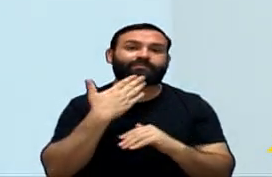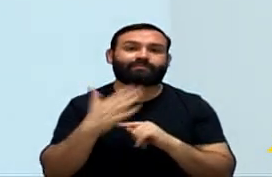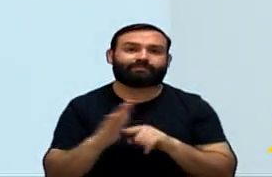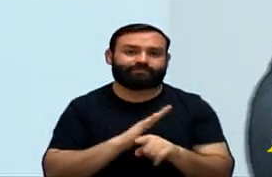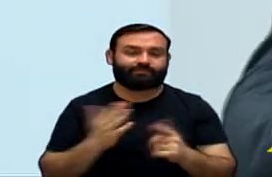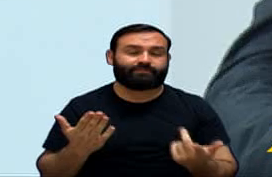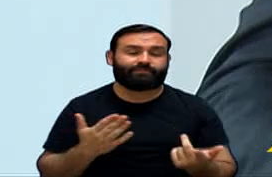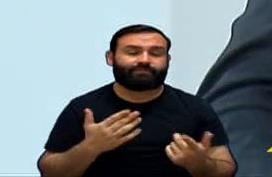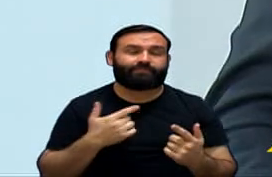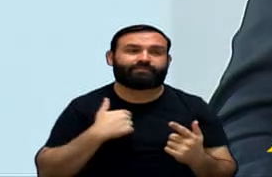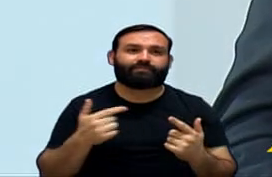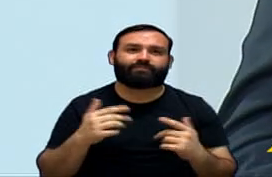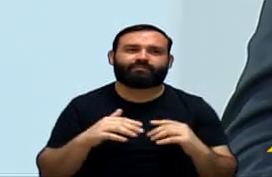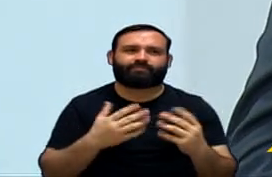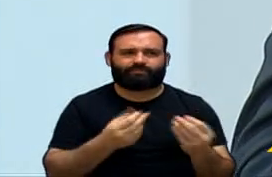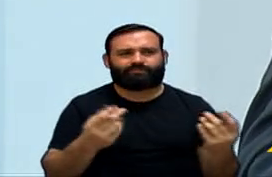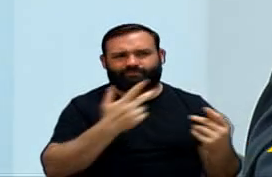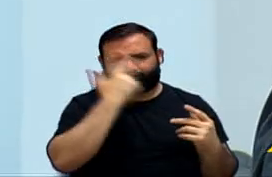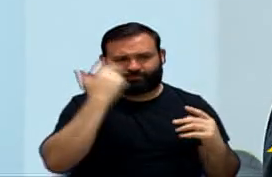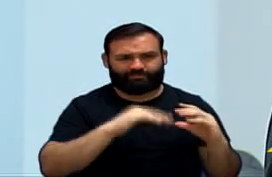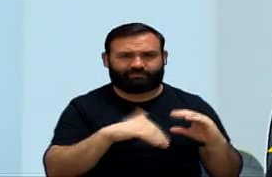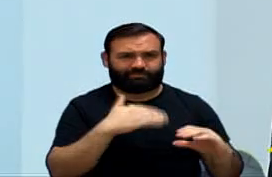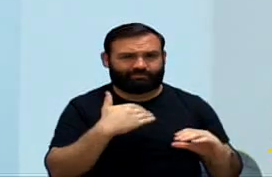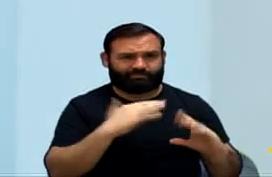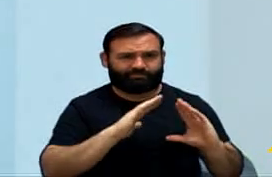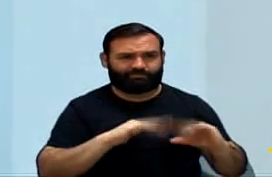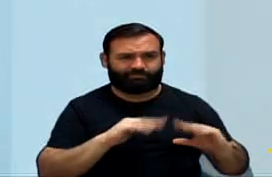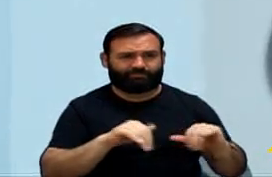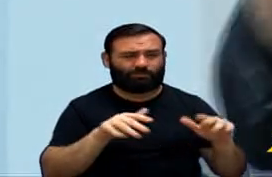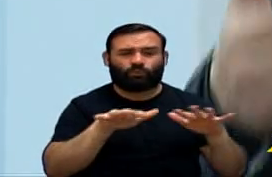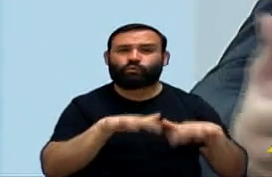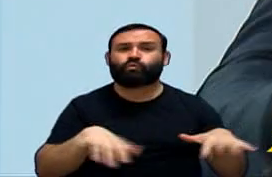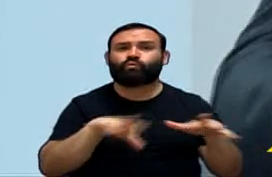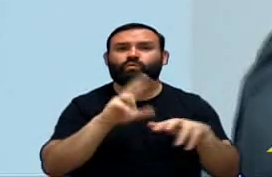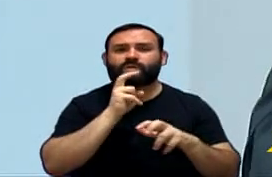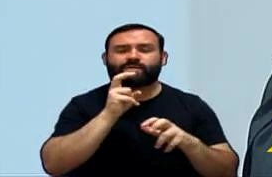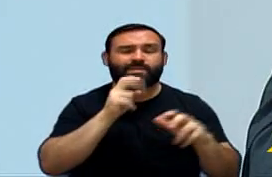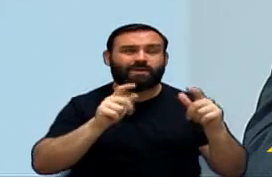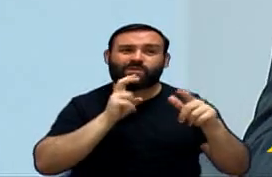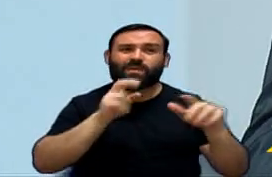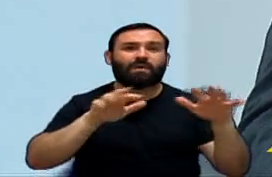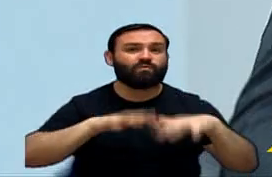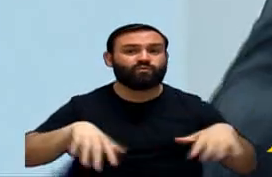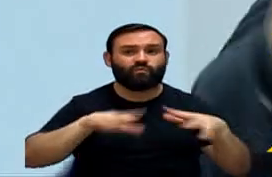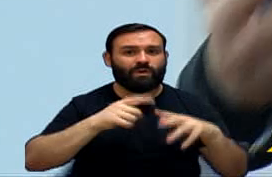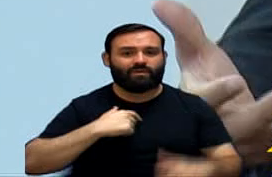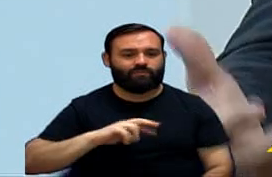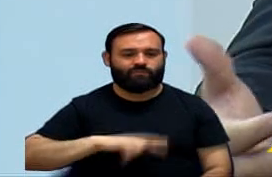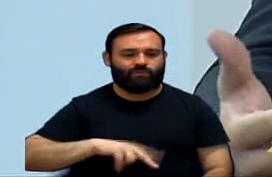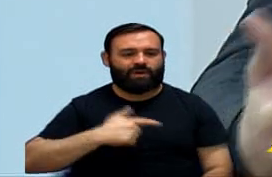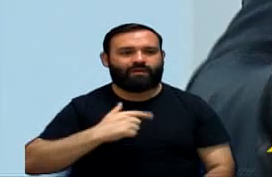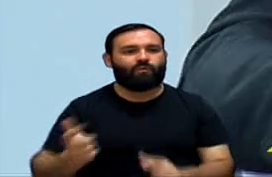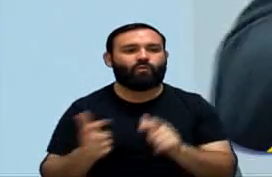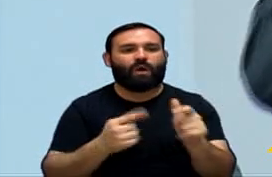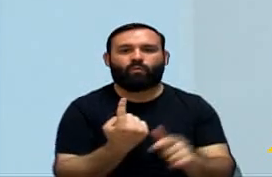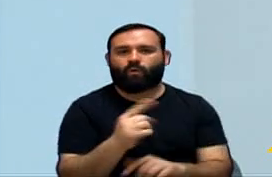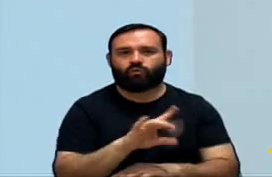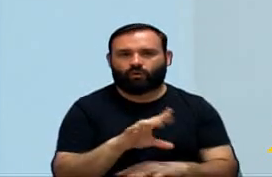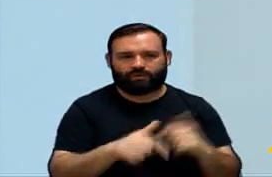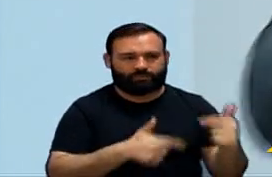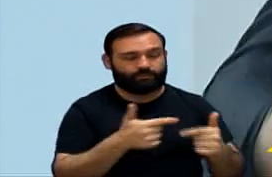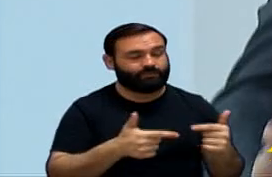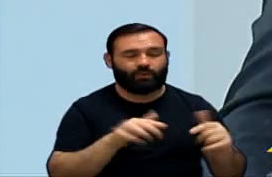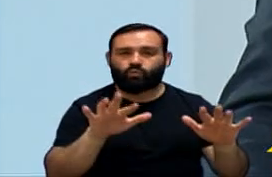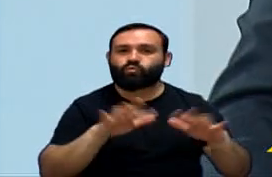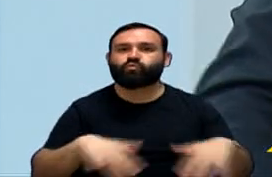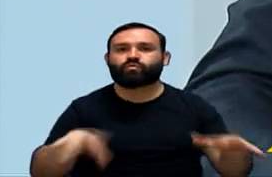excelência tá Eu Tenho recebido pedidos de munícipes de toda a cidade toda a cidade mesmo tá eu não sou um cara Bairrista eu atuo trabalho